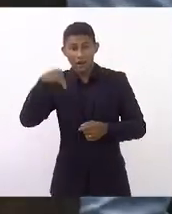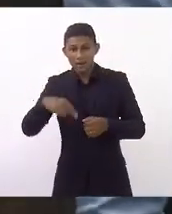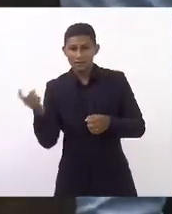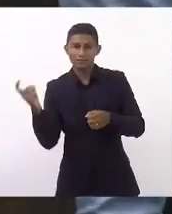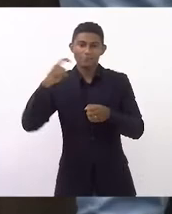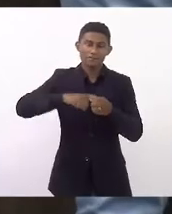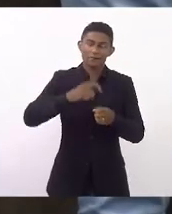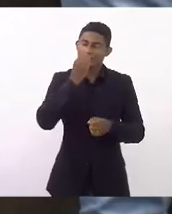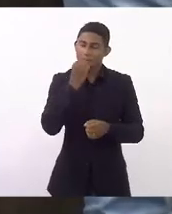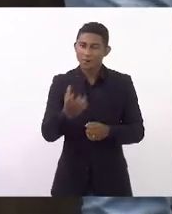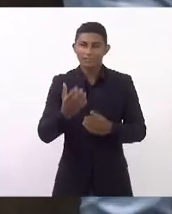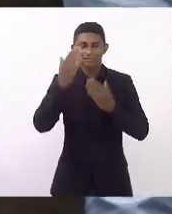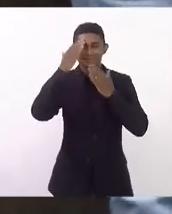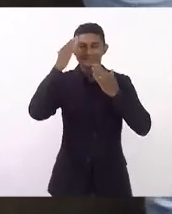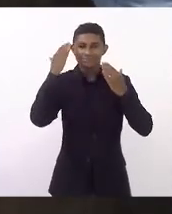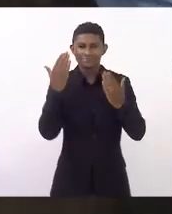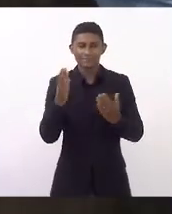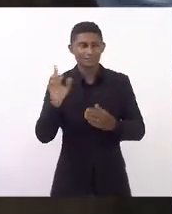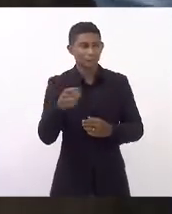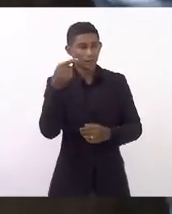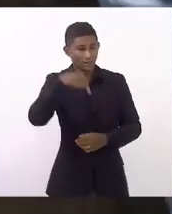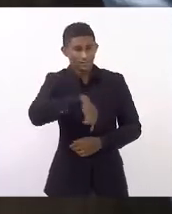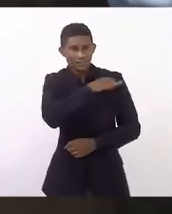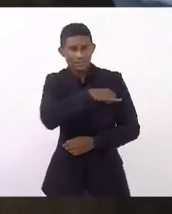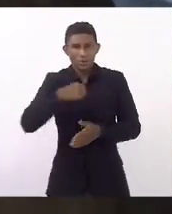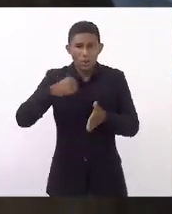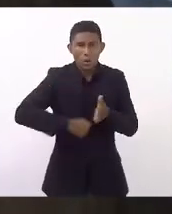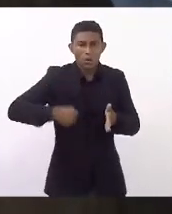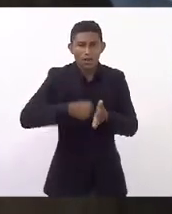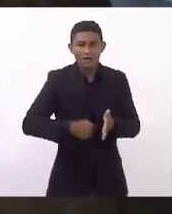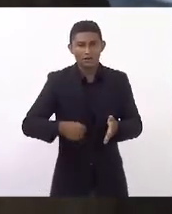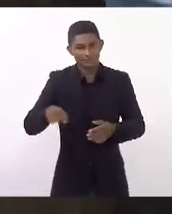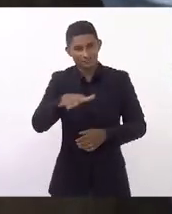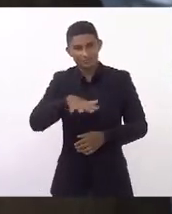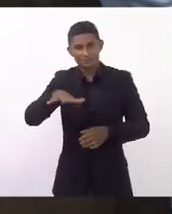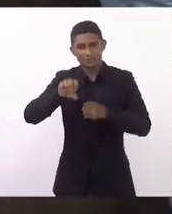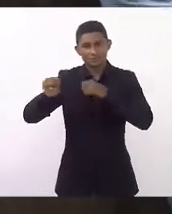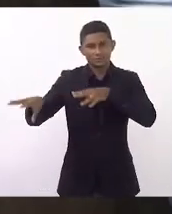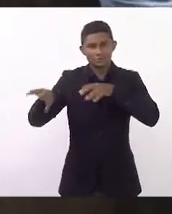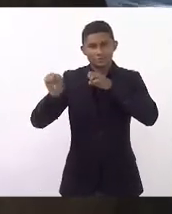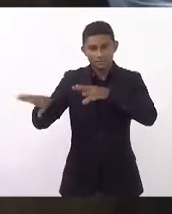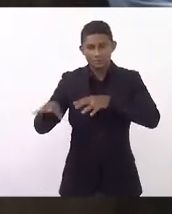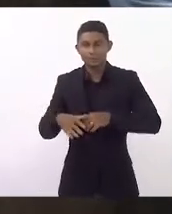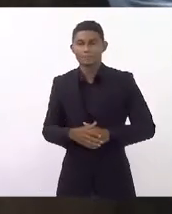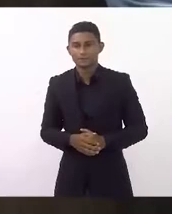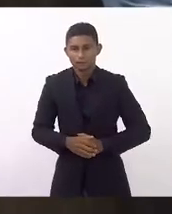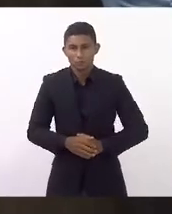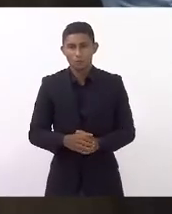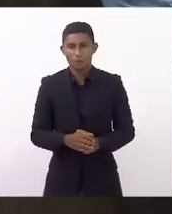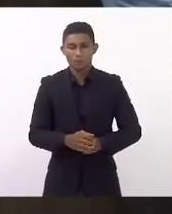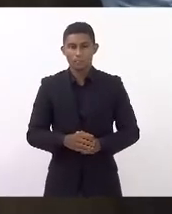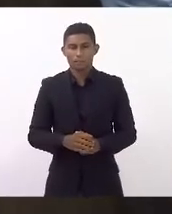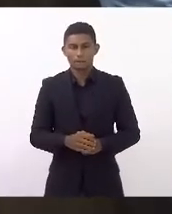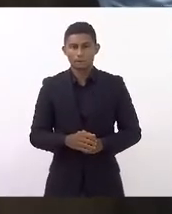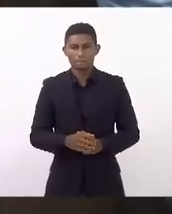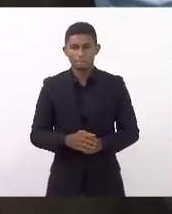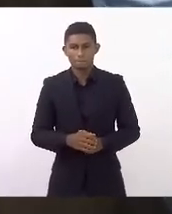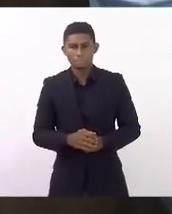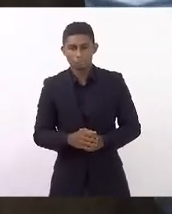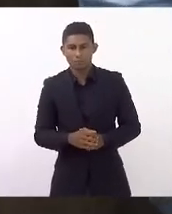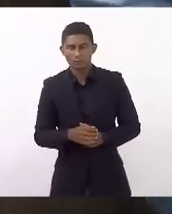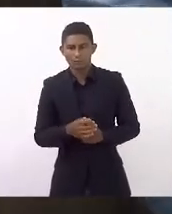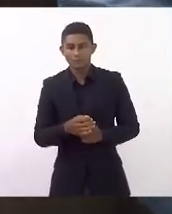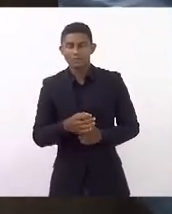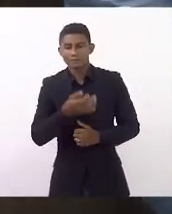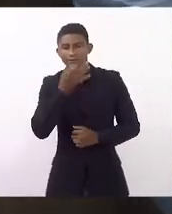gente segue defendendo o nosso Rio de Janeiro, lutando pela educação. Presidente, alguns centavos dessa, alguns pitacos nessa